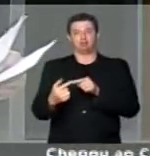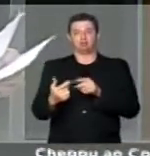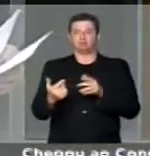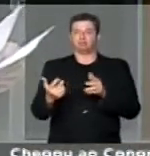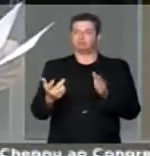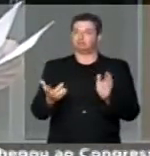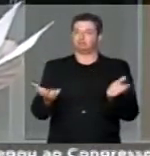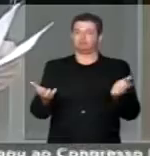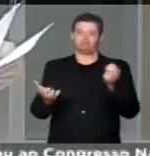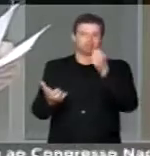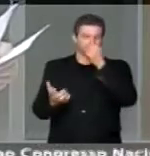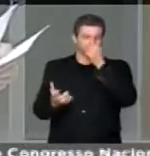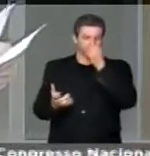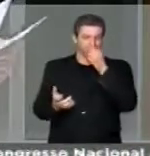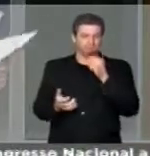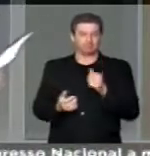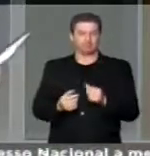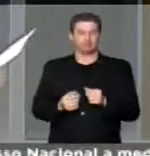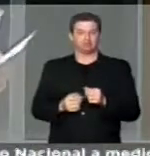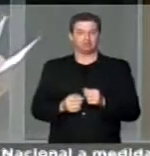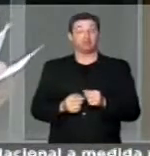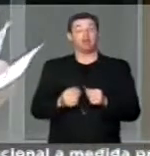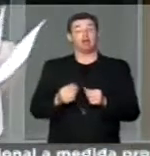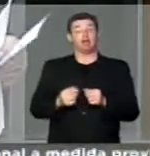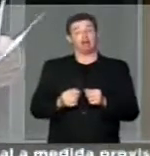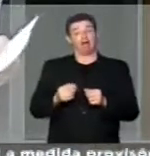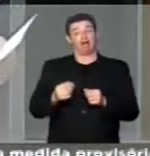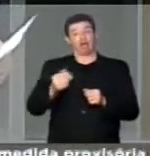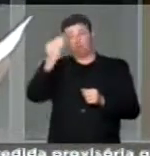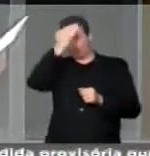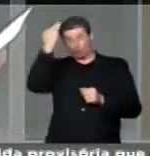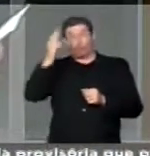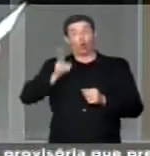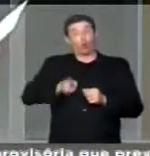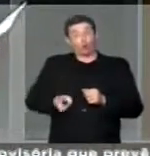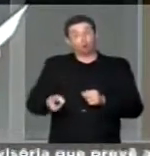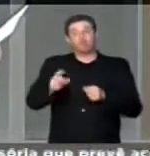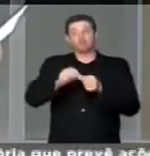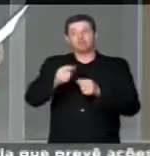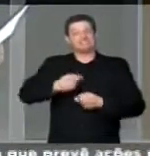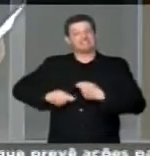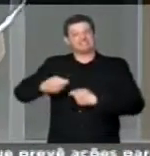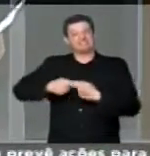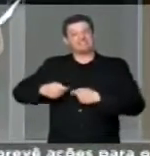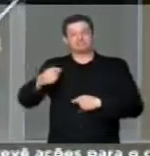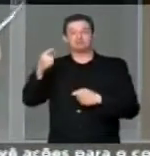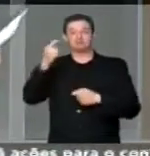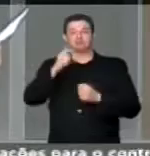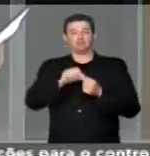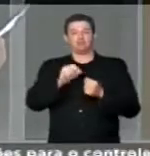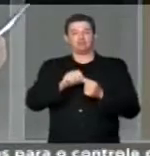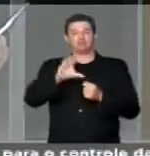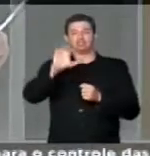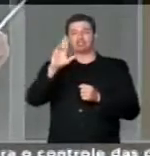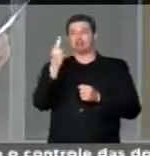E o senhor Eduardo Cunha continua operando, inclusive, para fazer a chapa avulsa, para